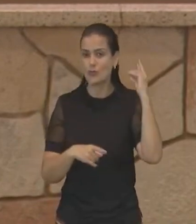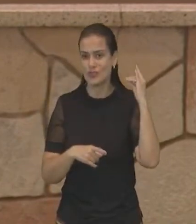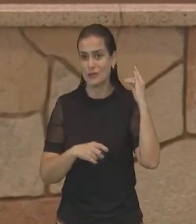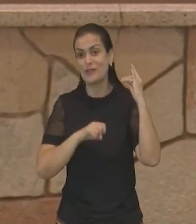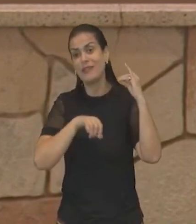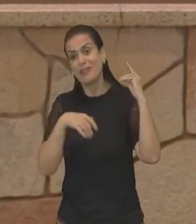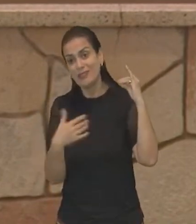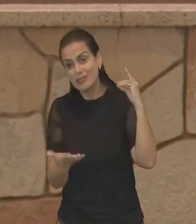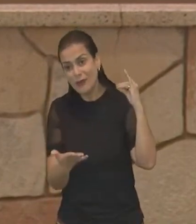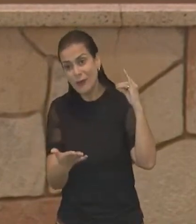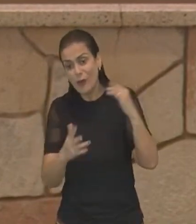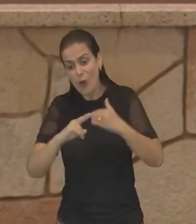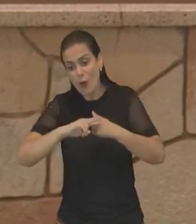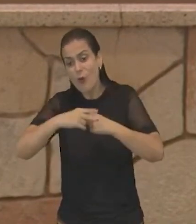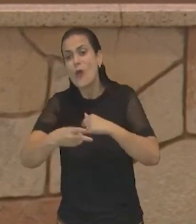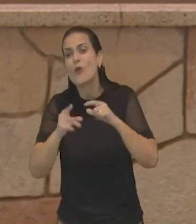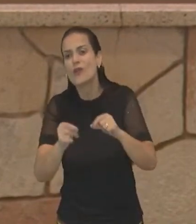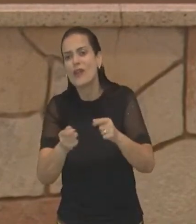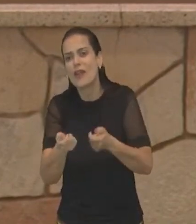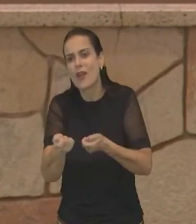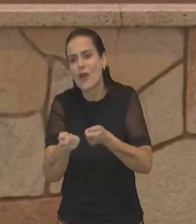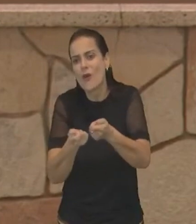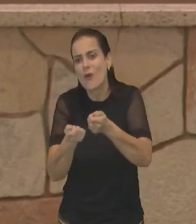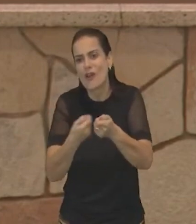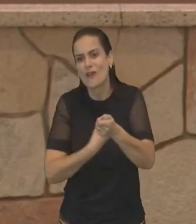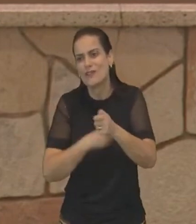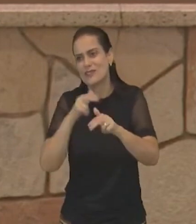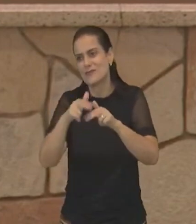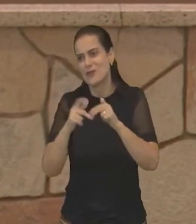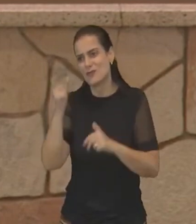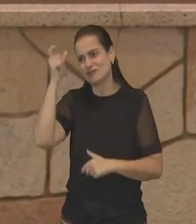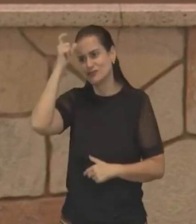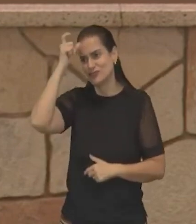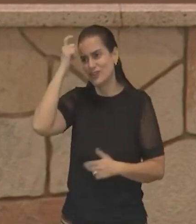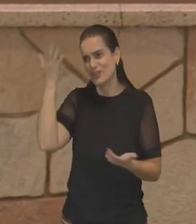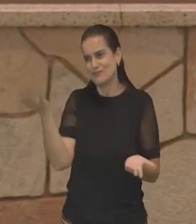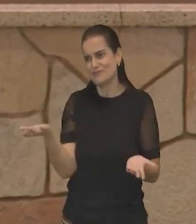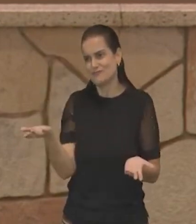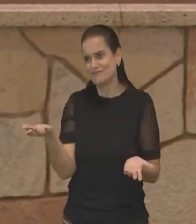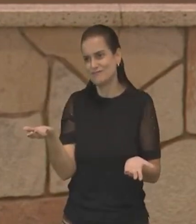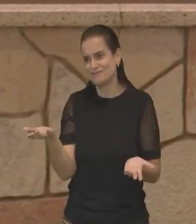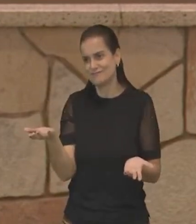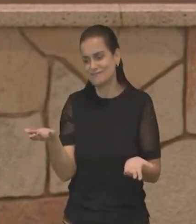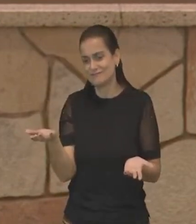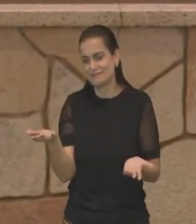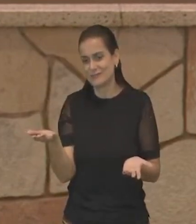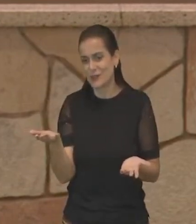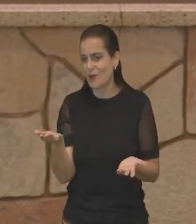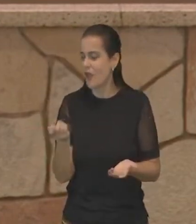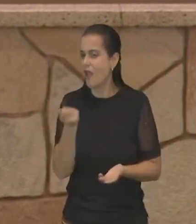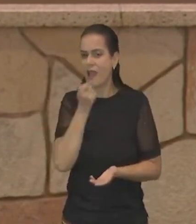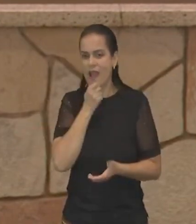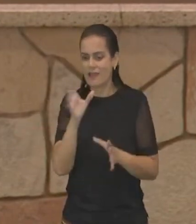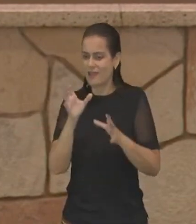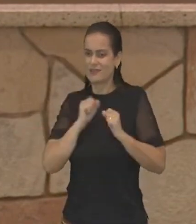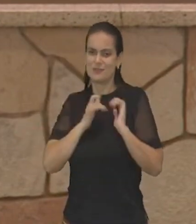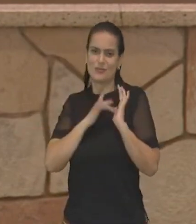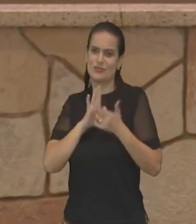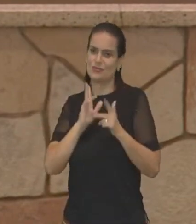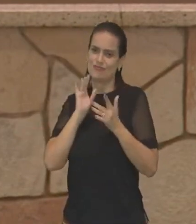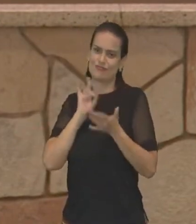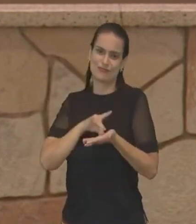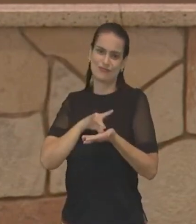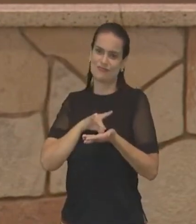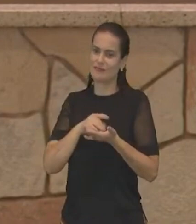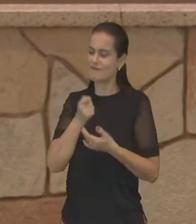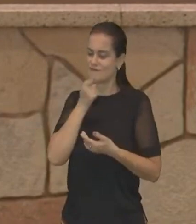inventam mentiras, estes estão condenados à perdição eterna, porque certamente não receberam Jesus no coração, não têm o